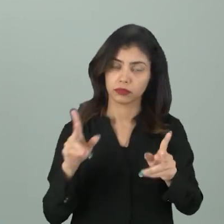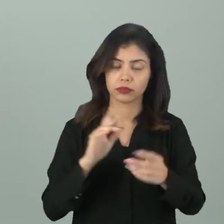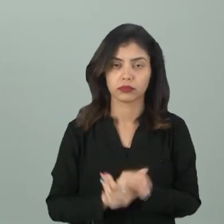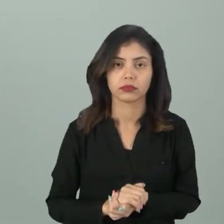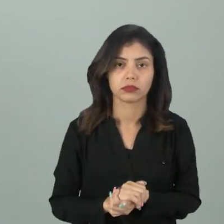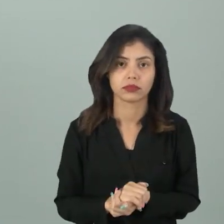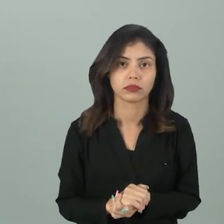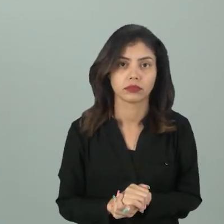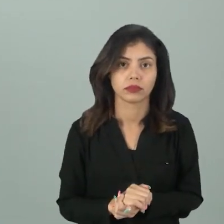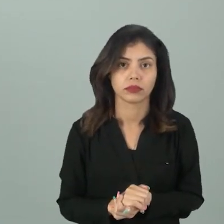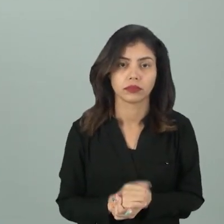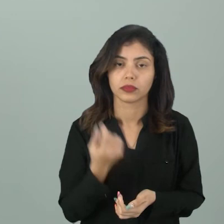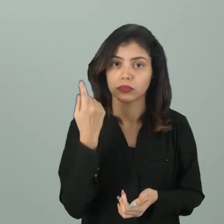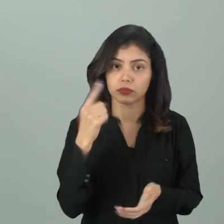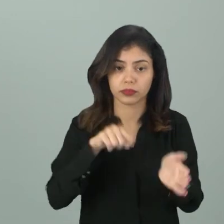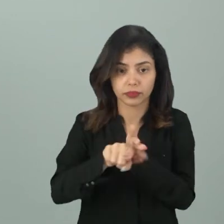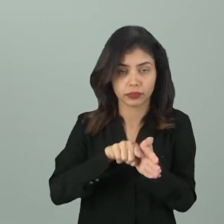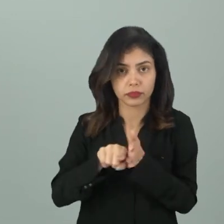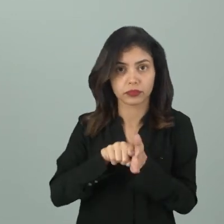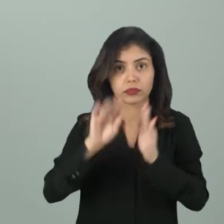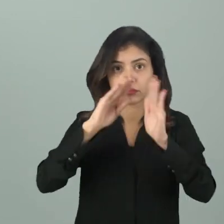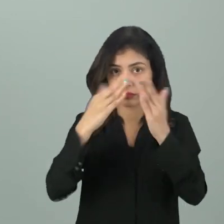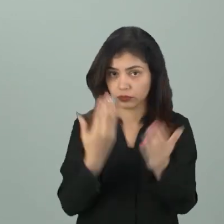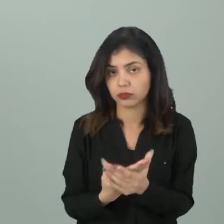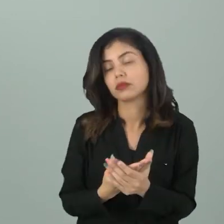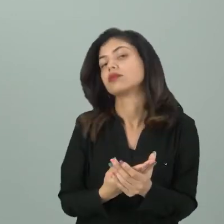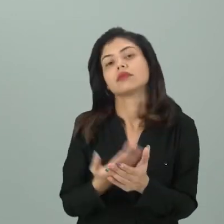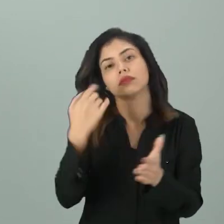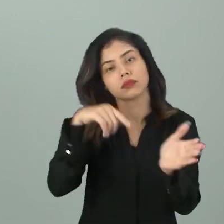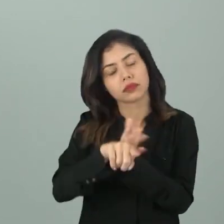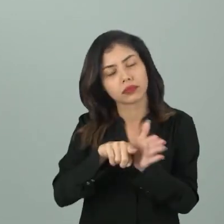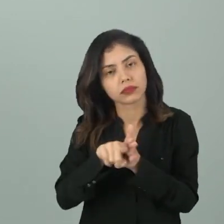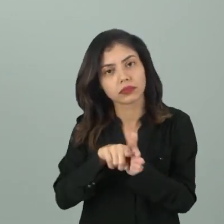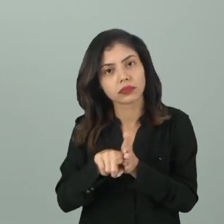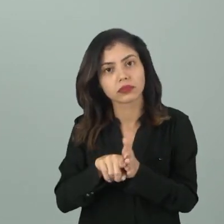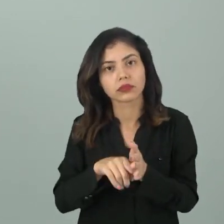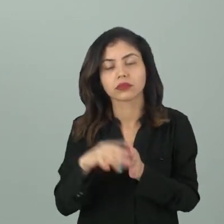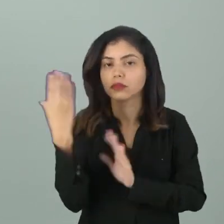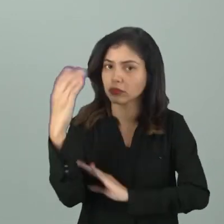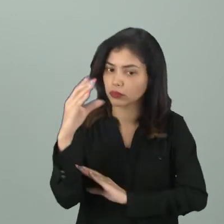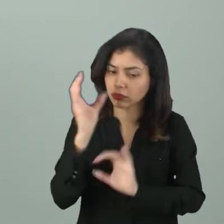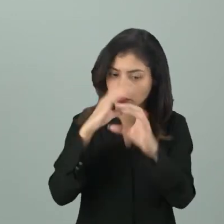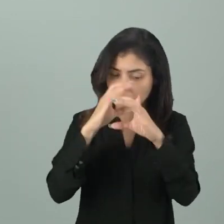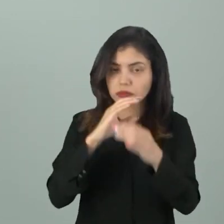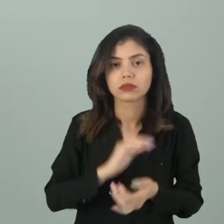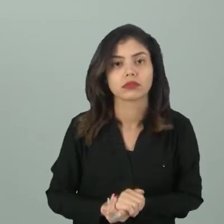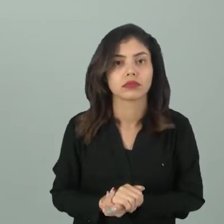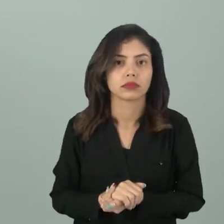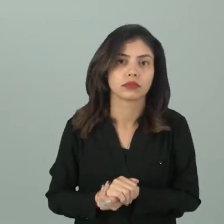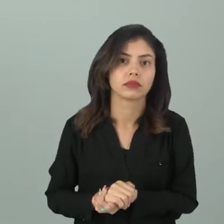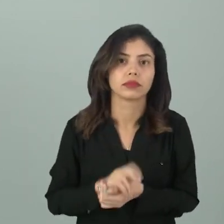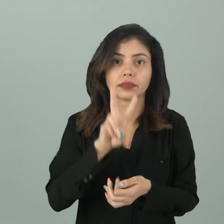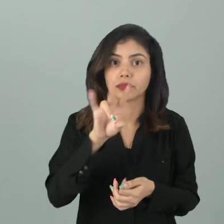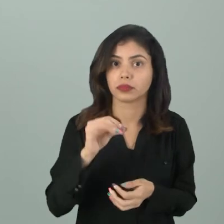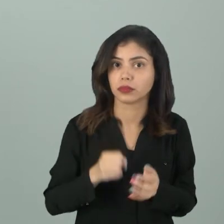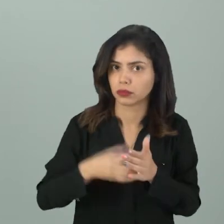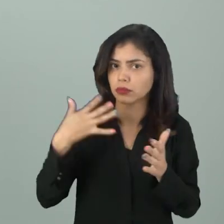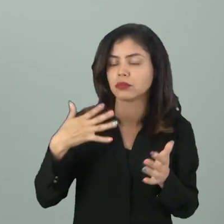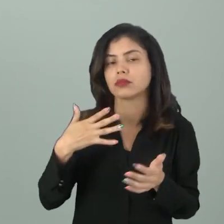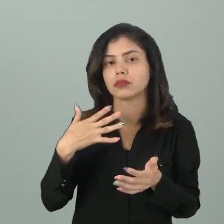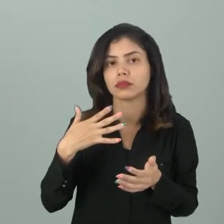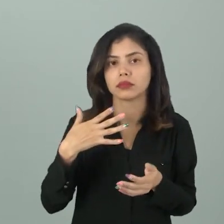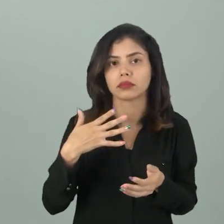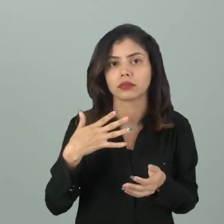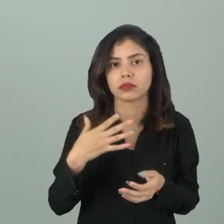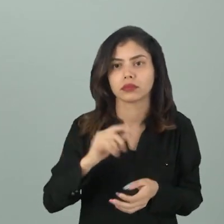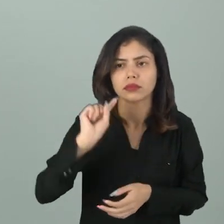diferença entre uma pesquisa escolar e uma pesquisa científica. Vai muito do